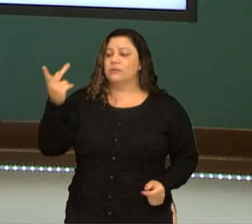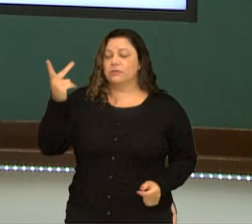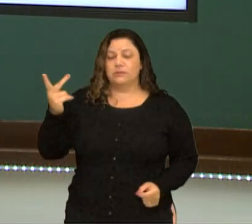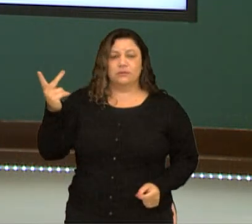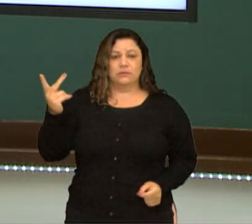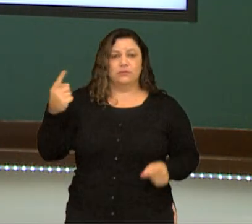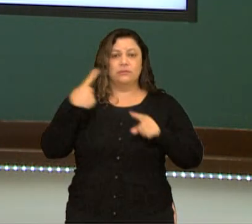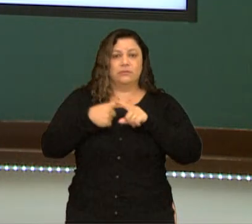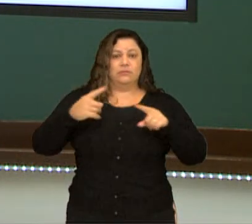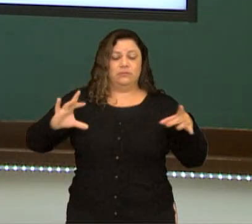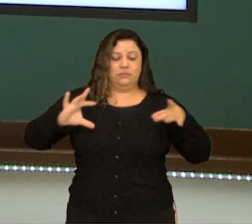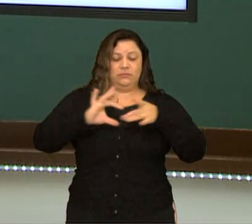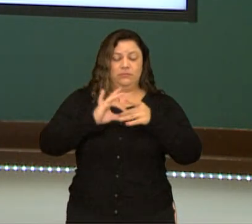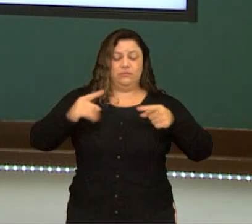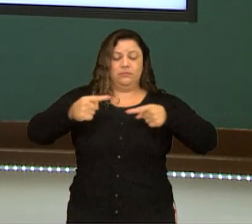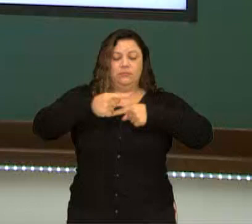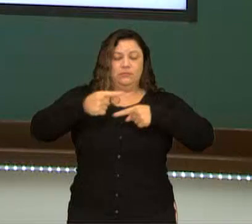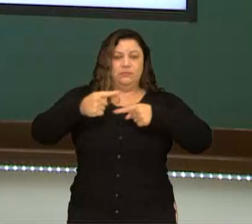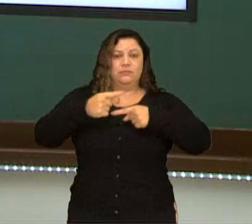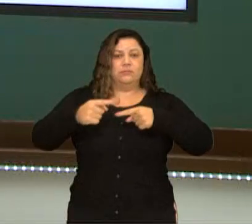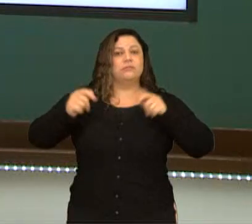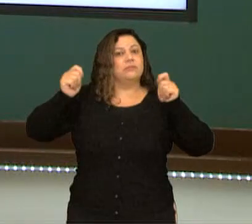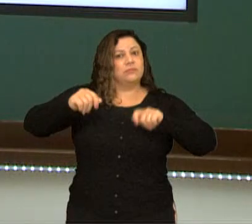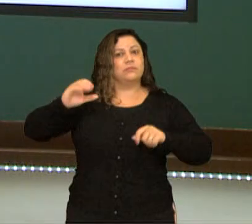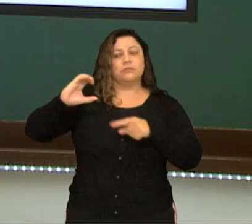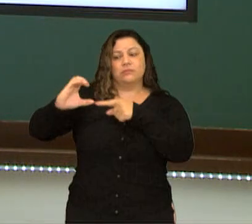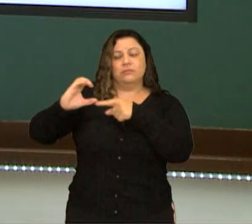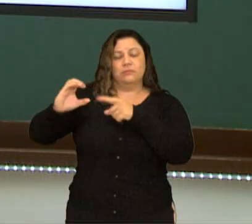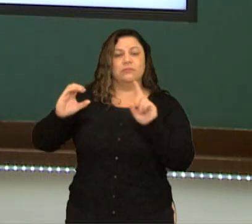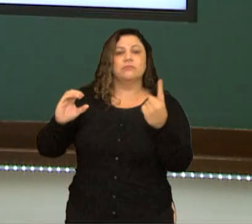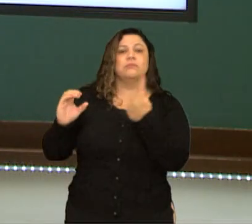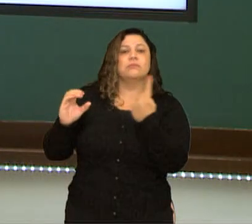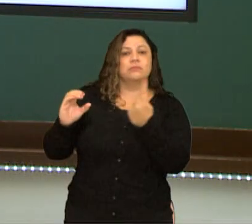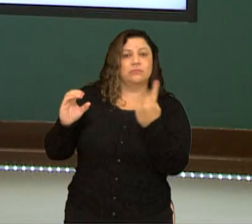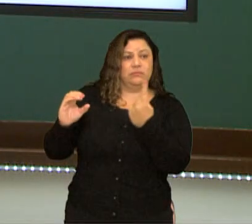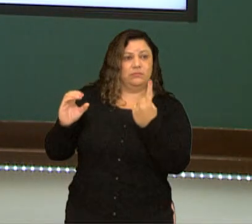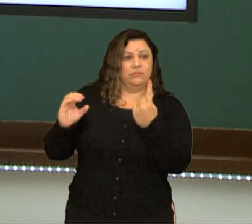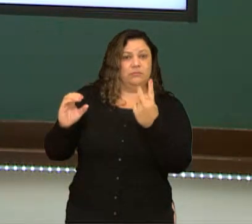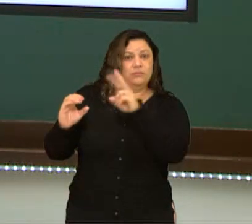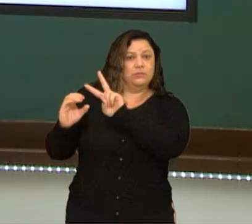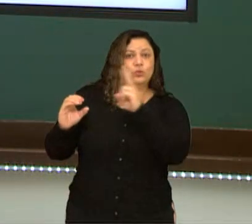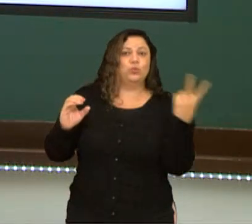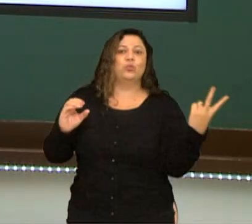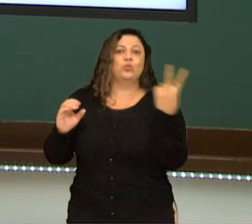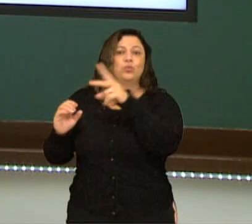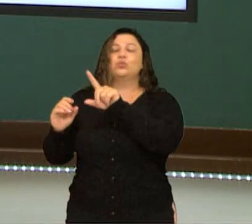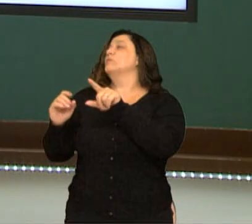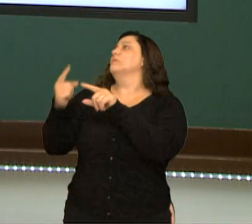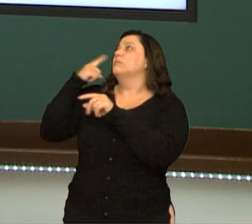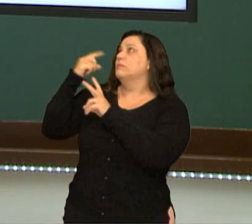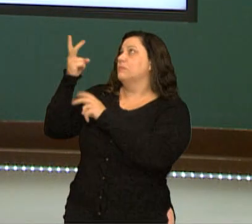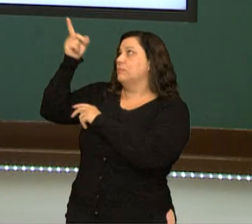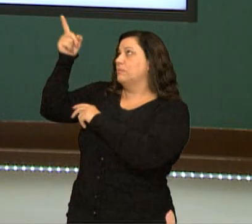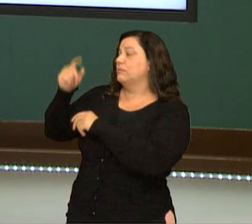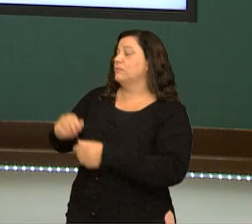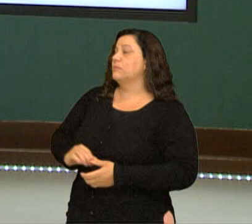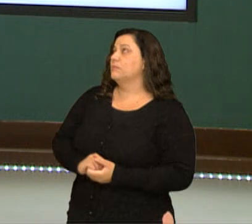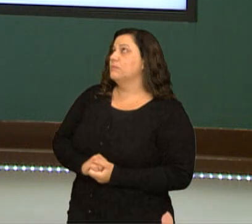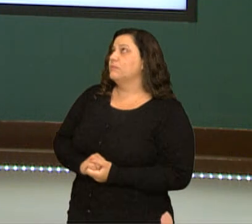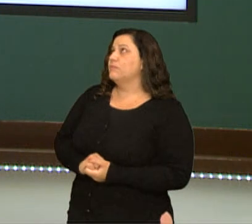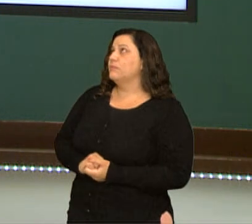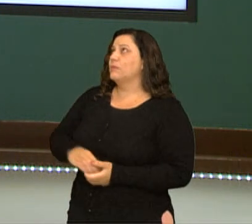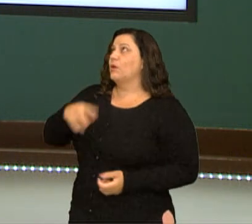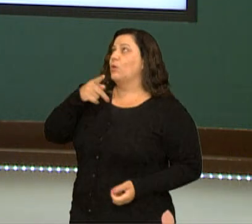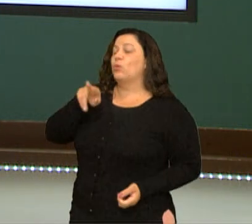a dupla ligação está no carbono número 1 em ambas substâncias. Observe, aqui está no carbono número 1, então,